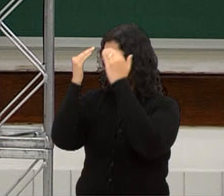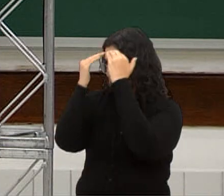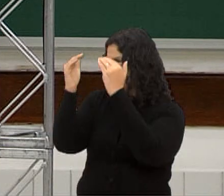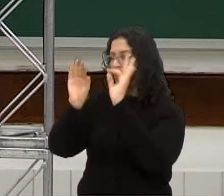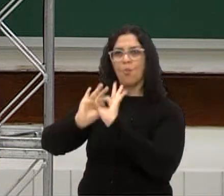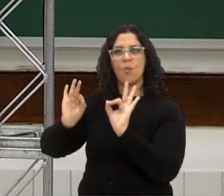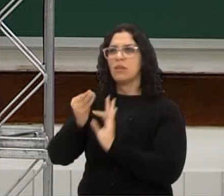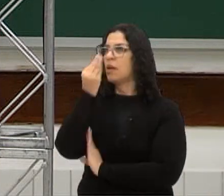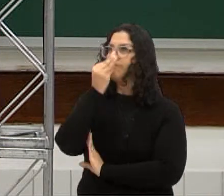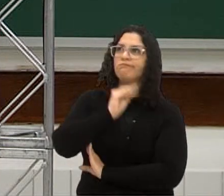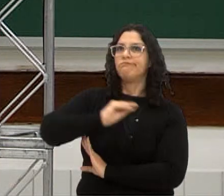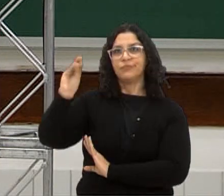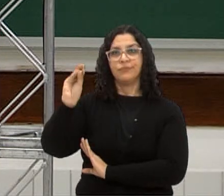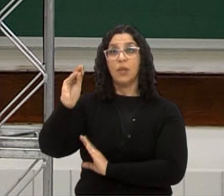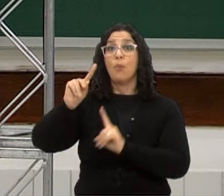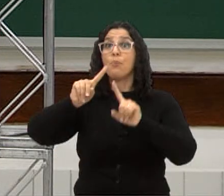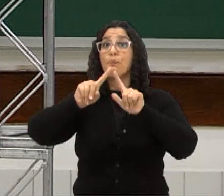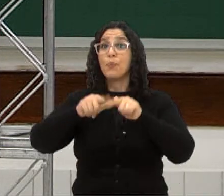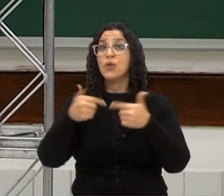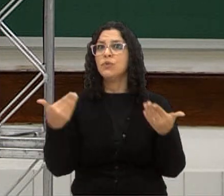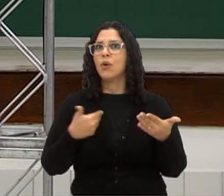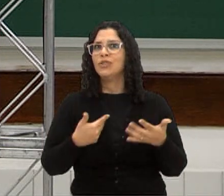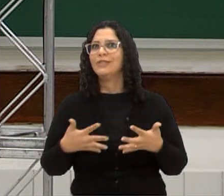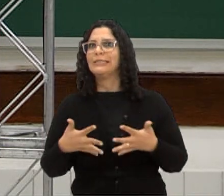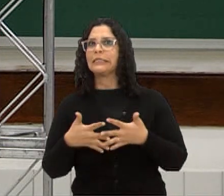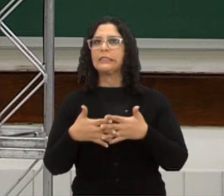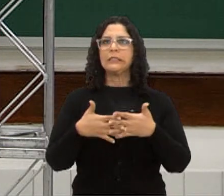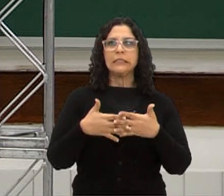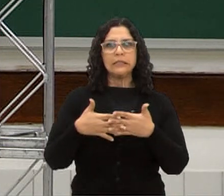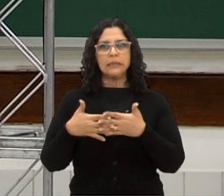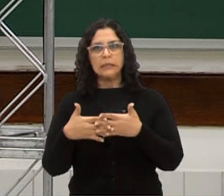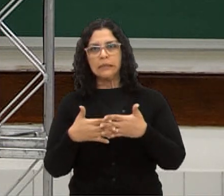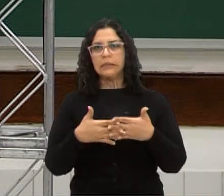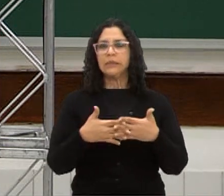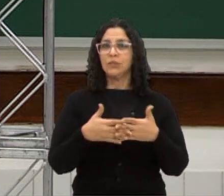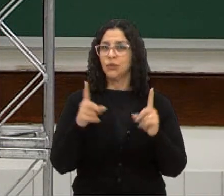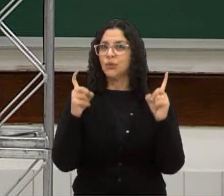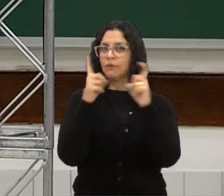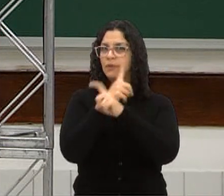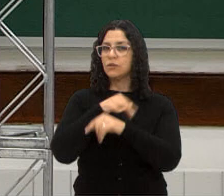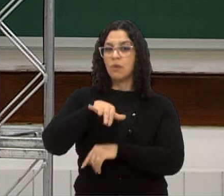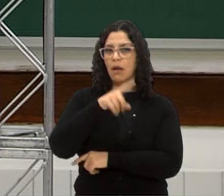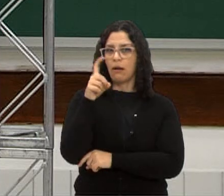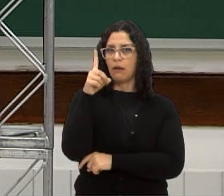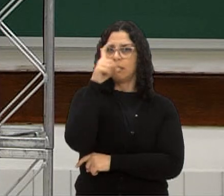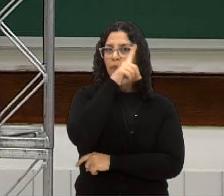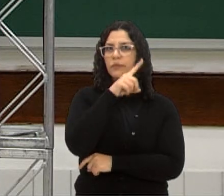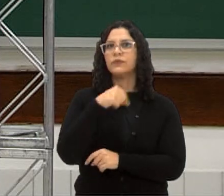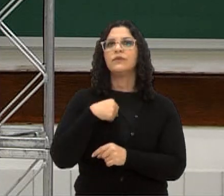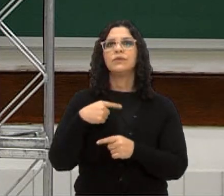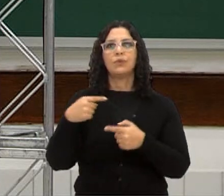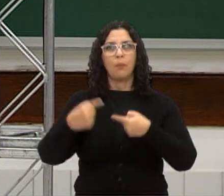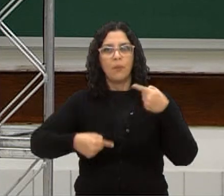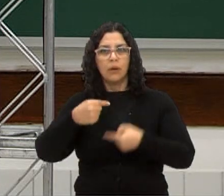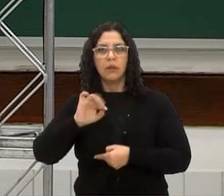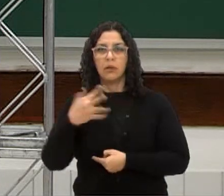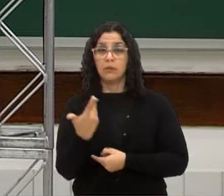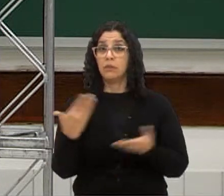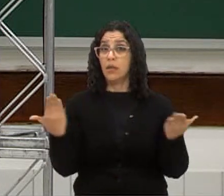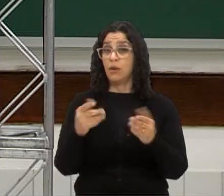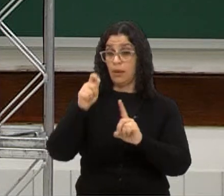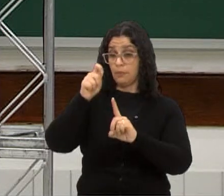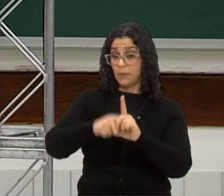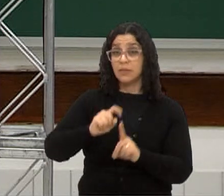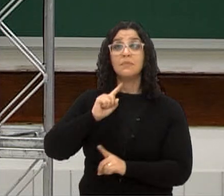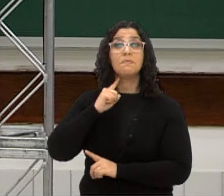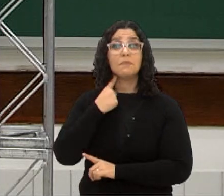acontecer? Um clima de tensão política está acontecendo. E em maio de